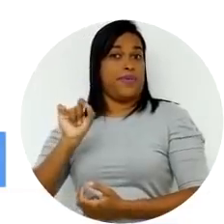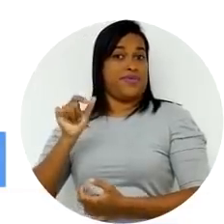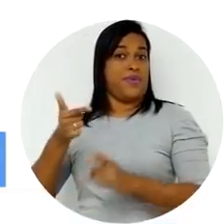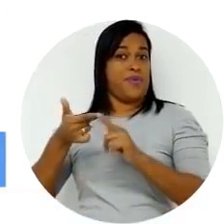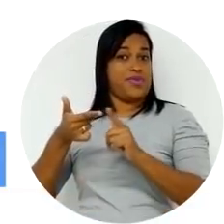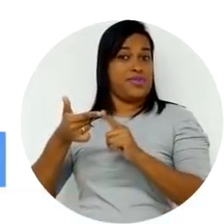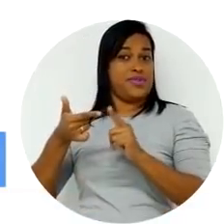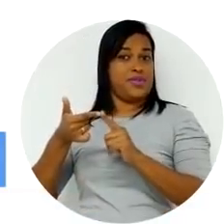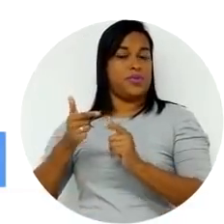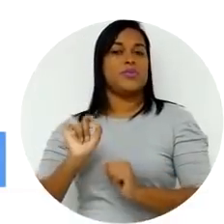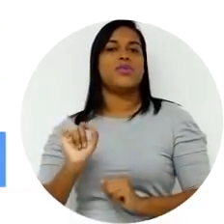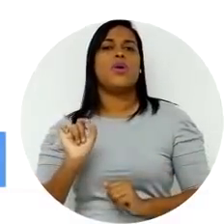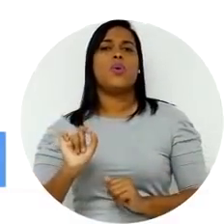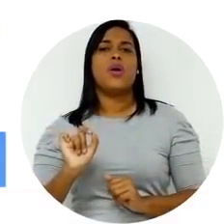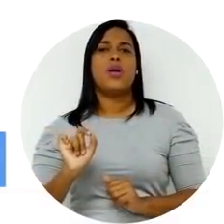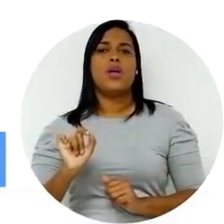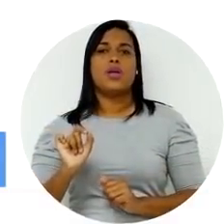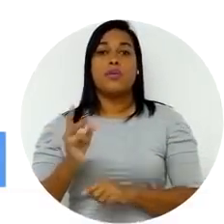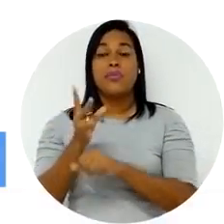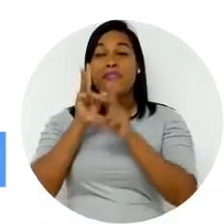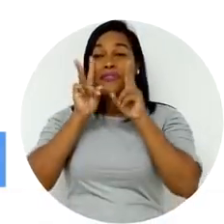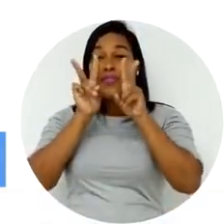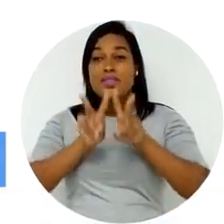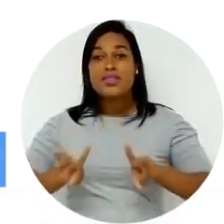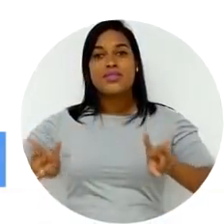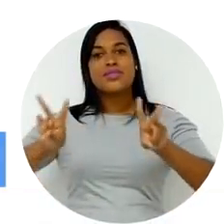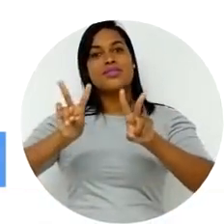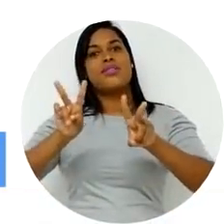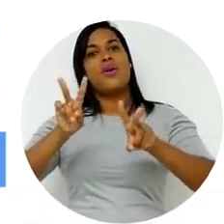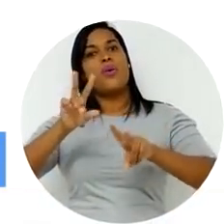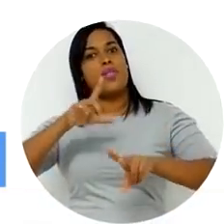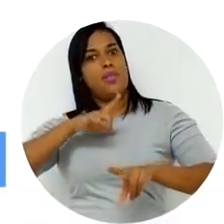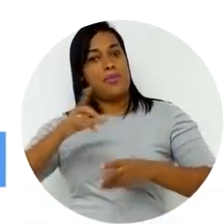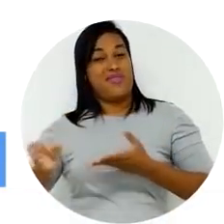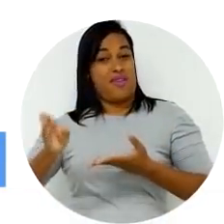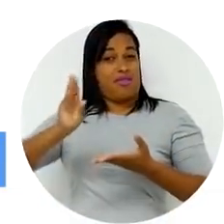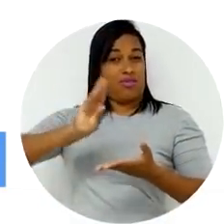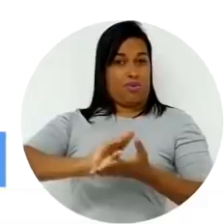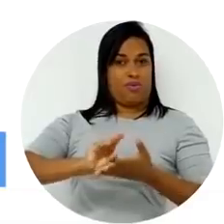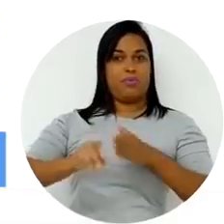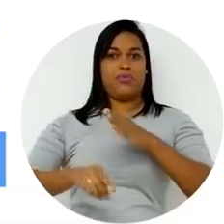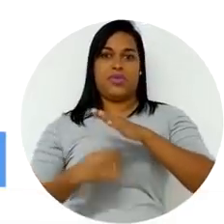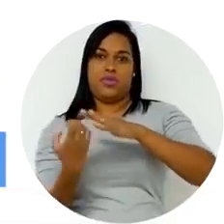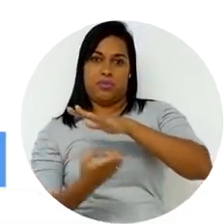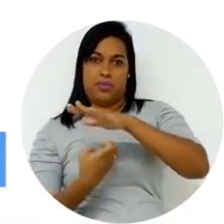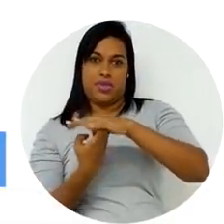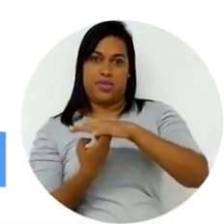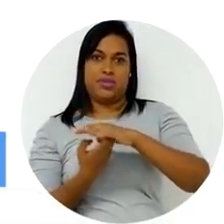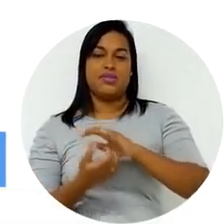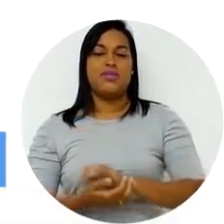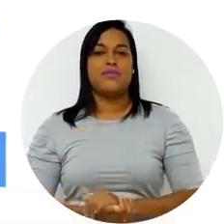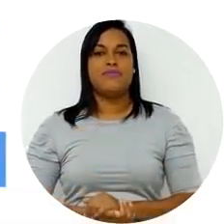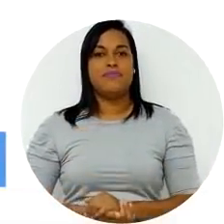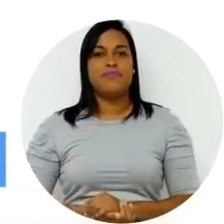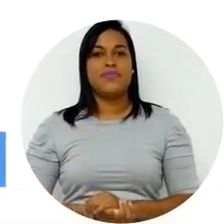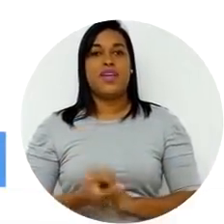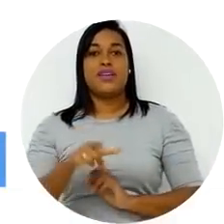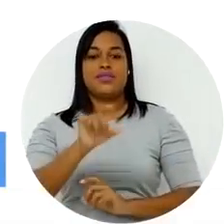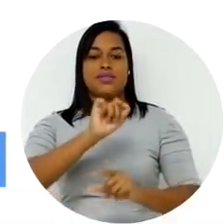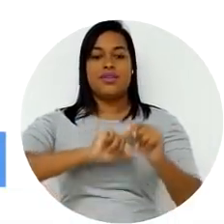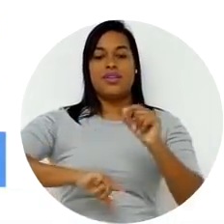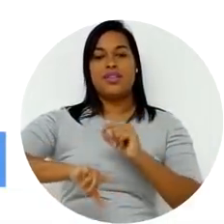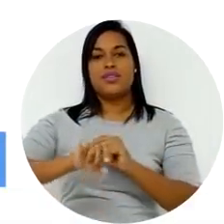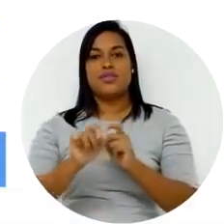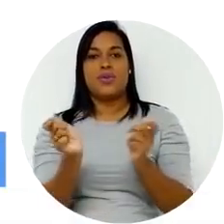opção, uma segunda via que tem mais visão de longo prazo, traz mais retornos para a organização. Qual é ela? É a